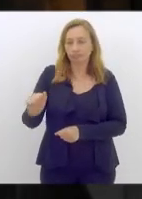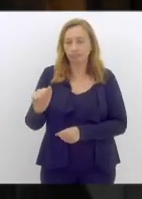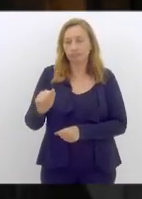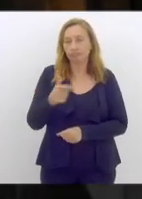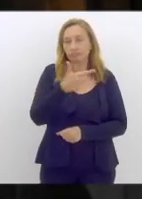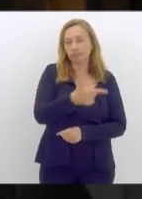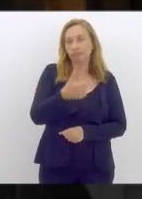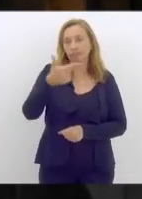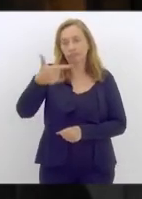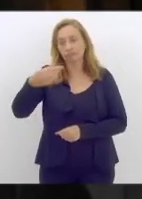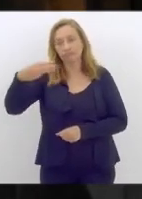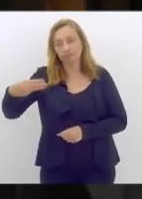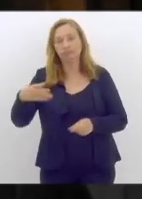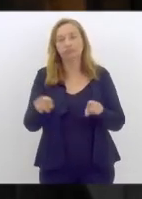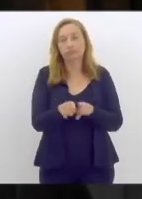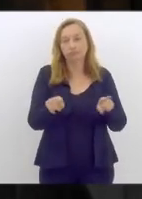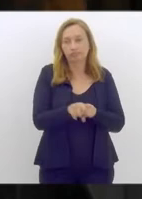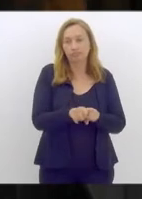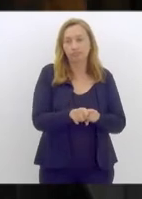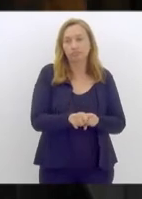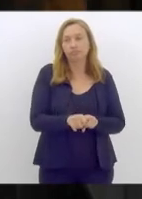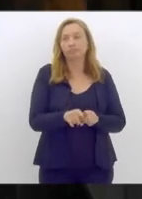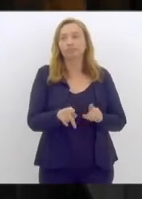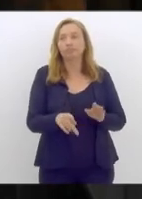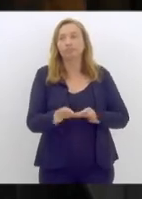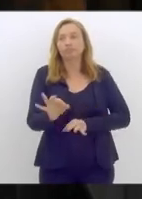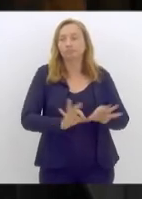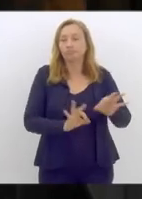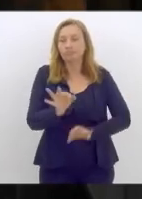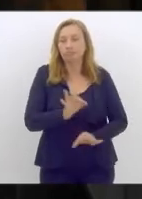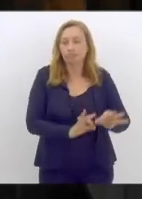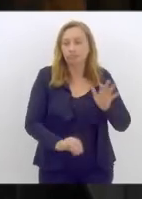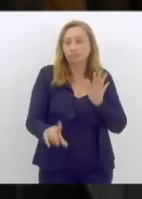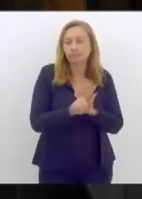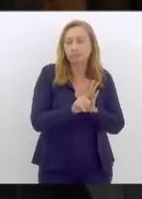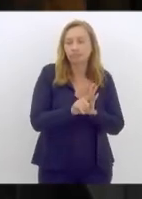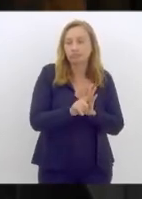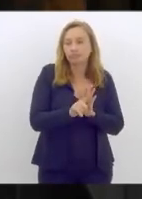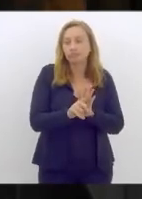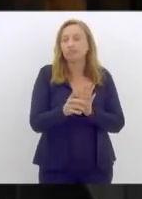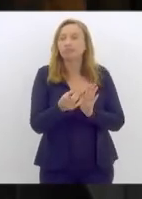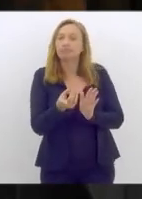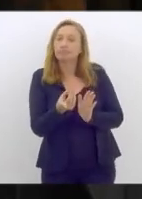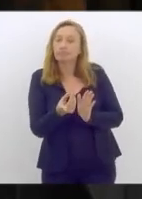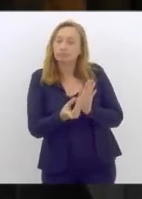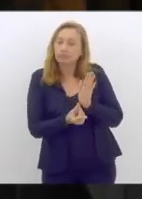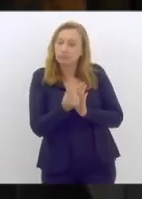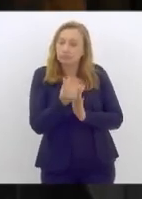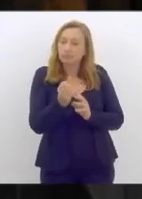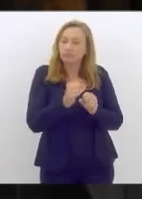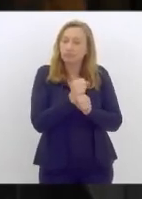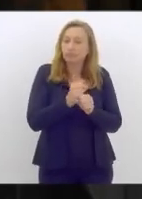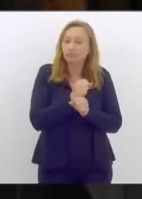e da pílula que é o projeto de lei do orçamento anual de 23